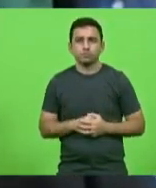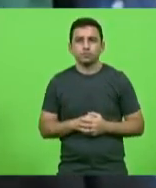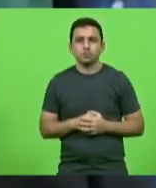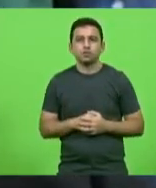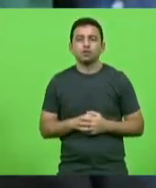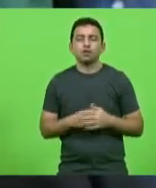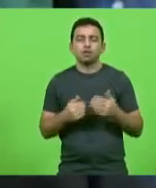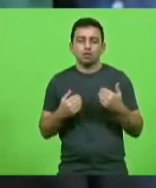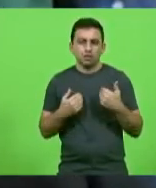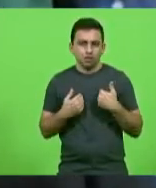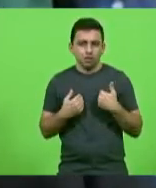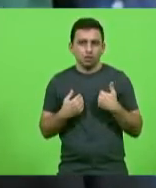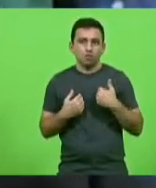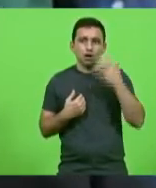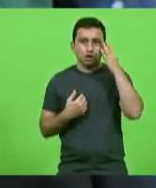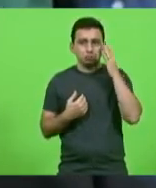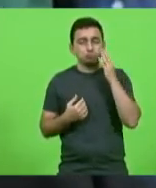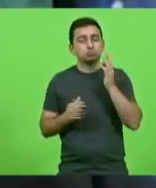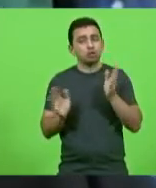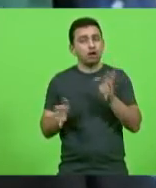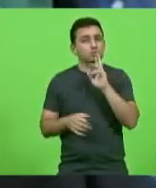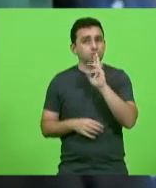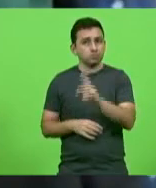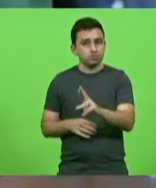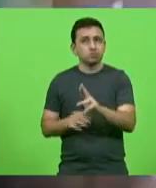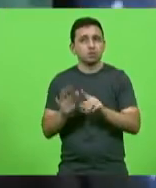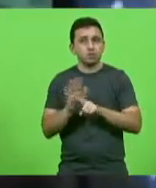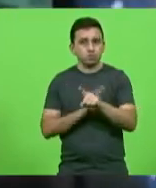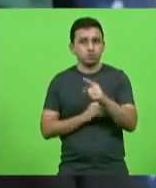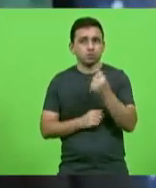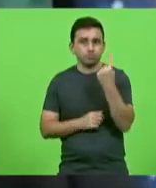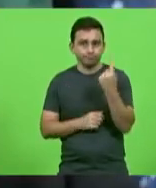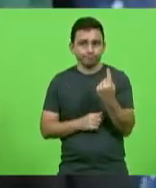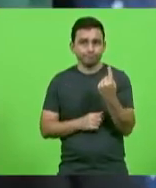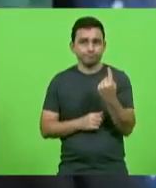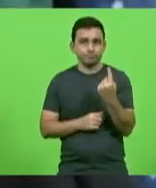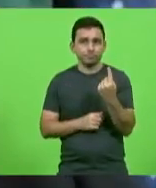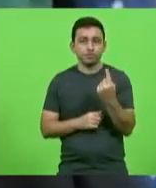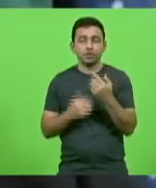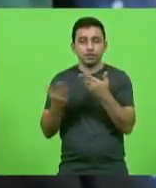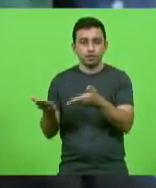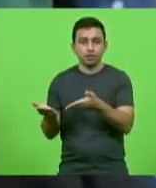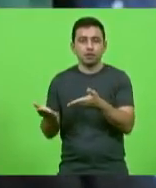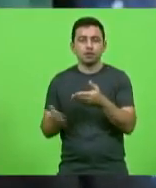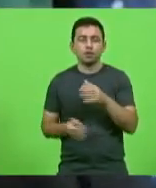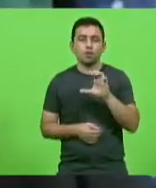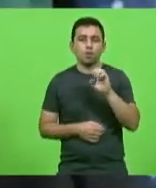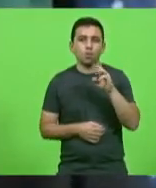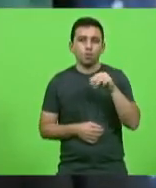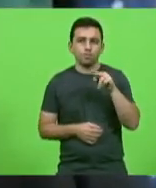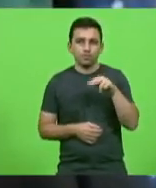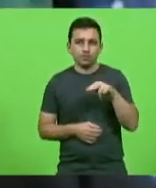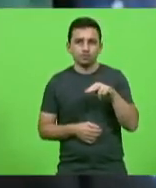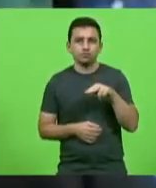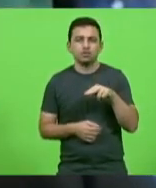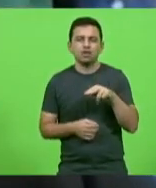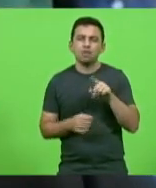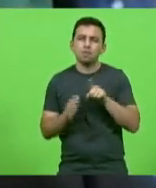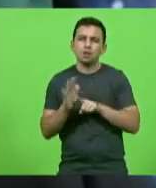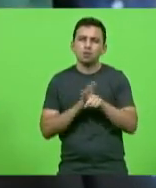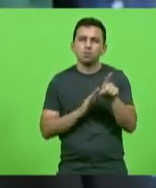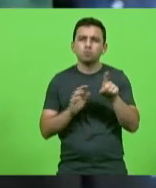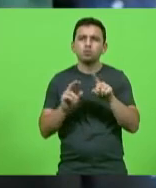to considero como responder o questionamento um e que vossa service e foi o comigo perguntas sobre